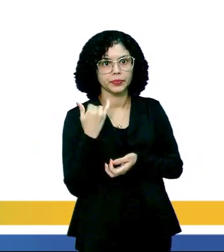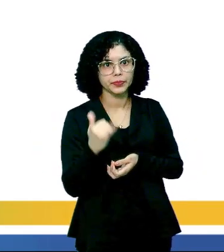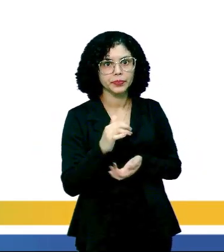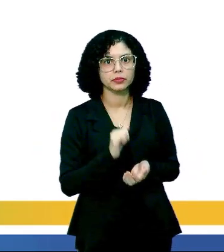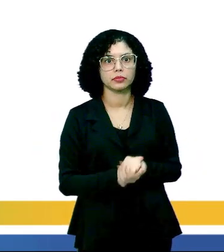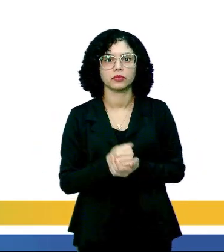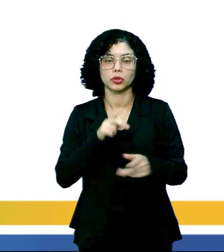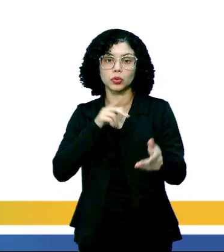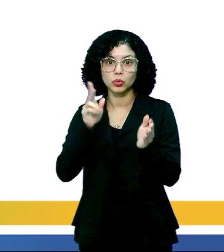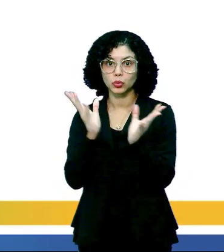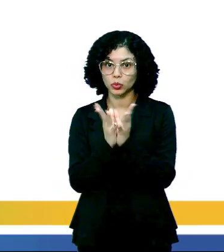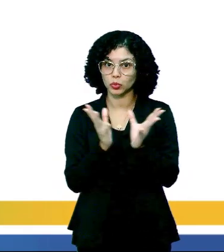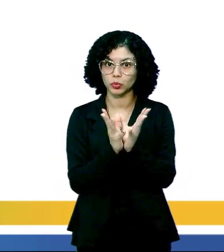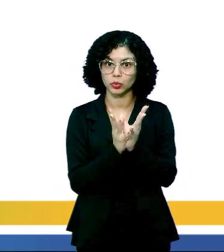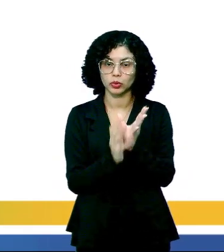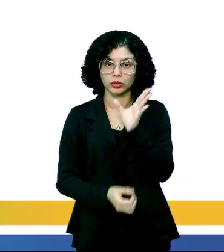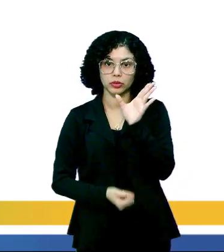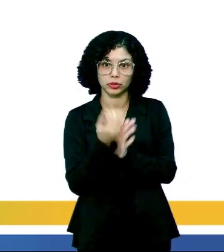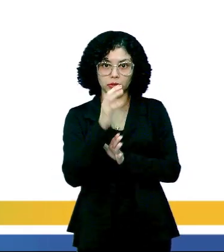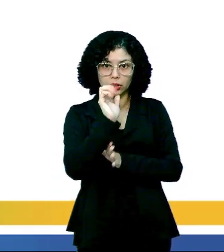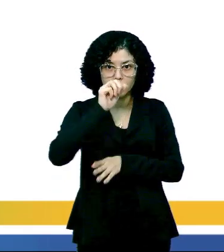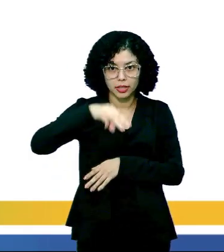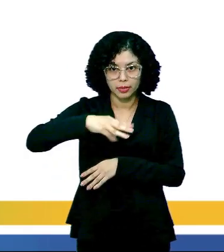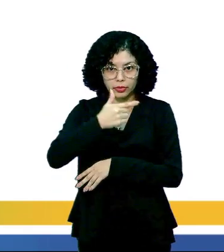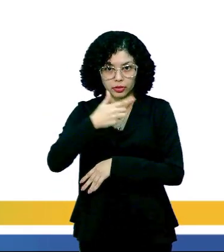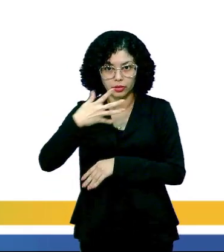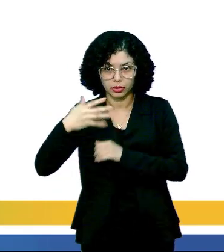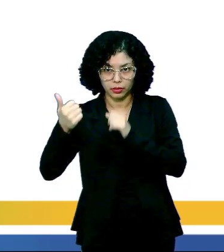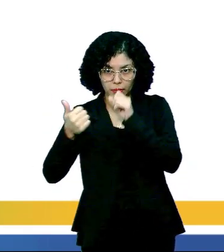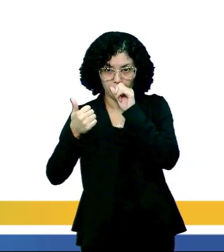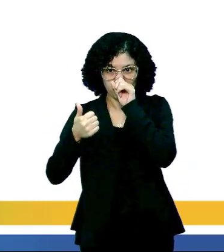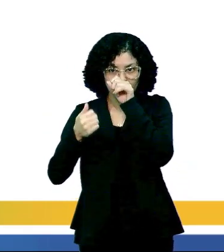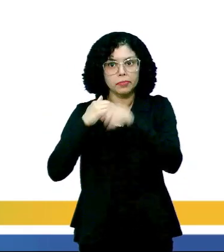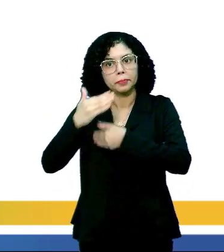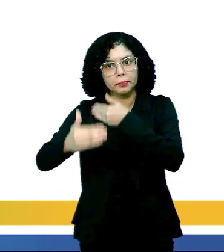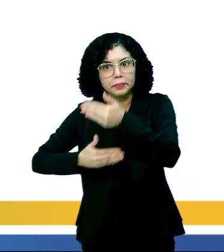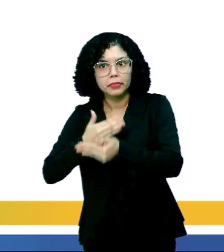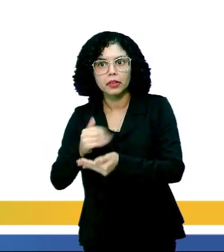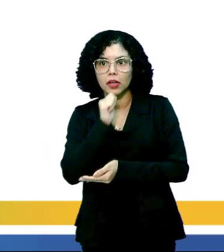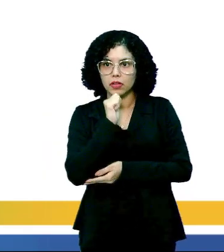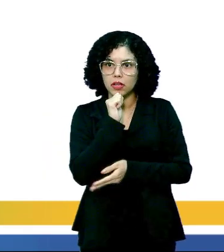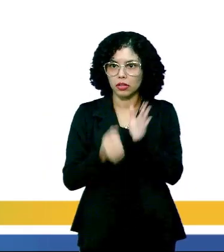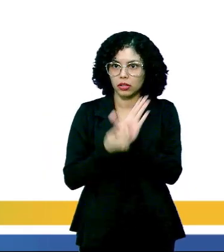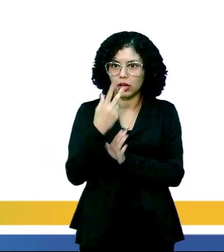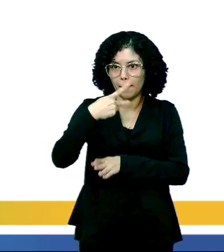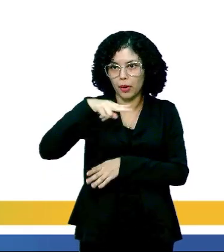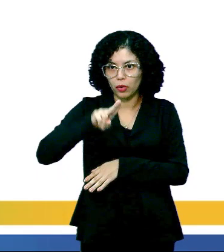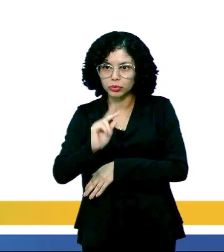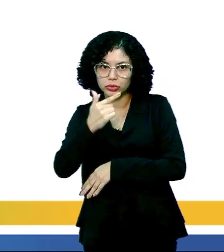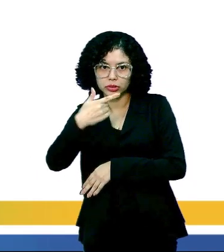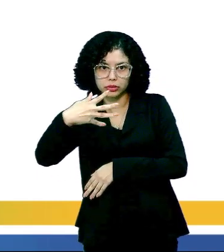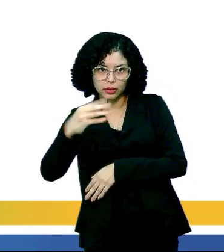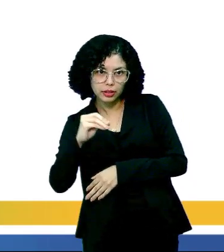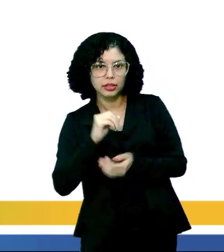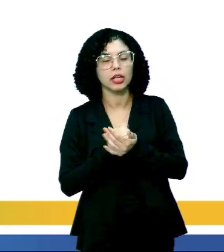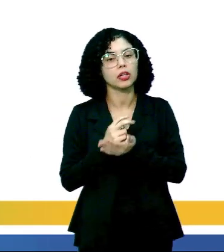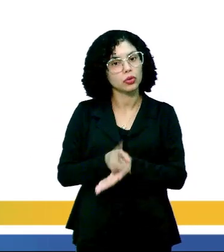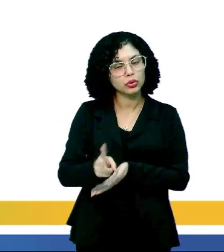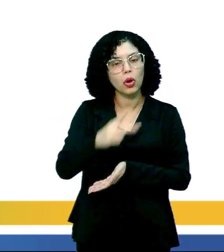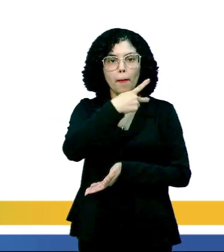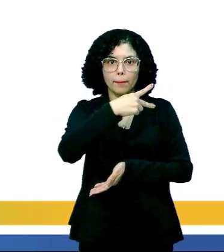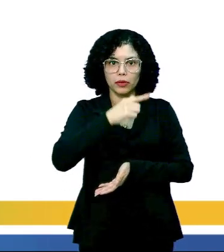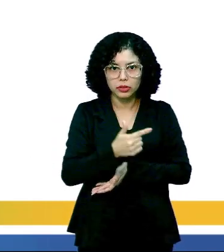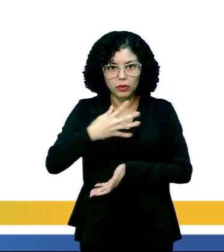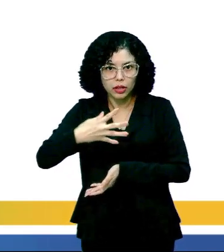O grupo de pesquisa criou o isótopo do ameriço 241. O processo foi capaz de gerar o plutônio 240 e, em seguida,